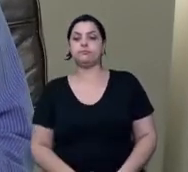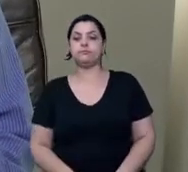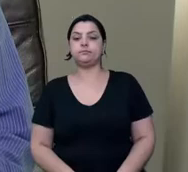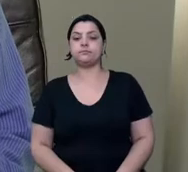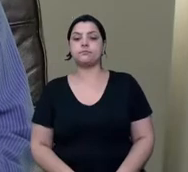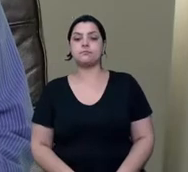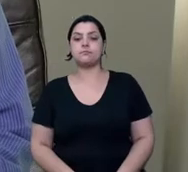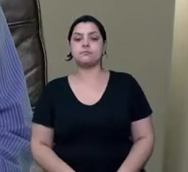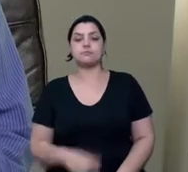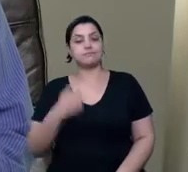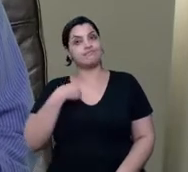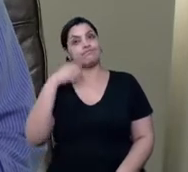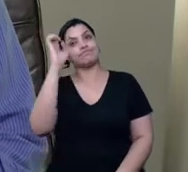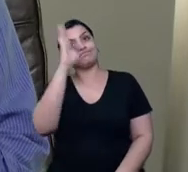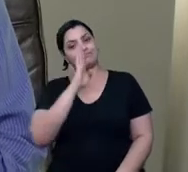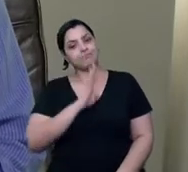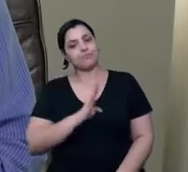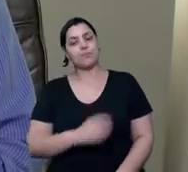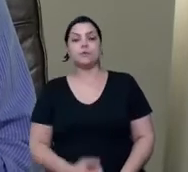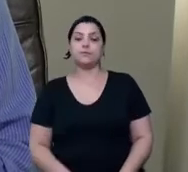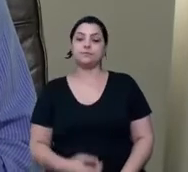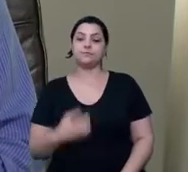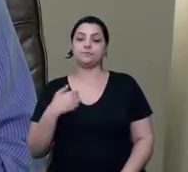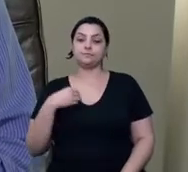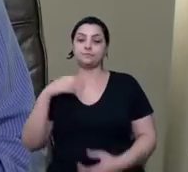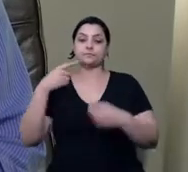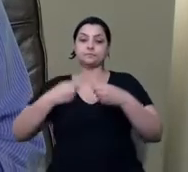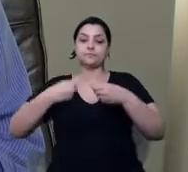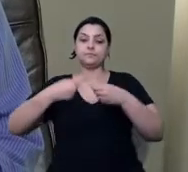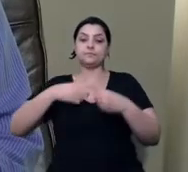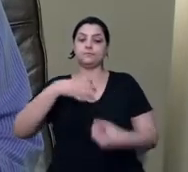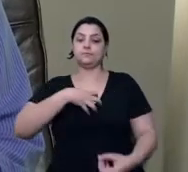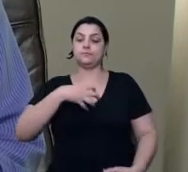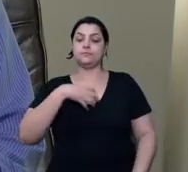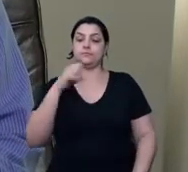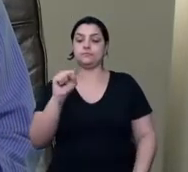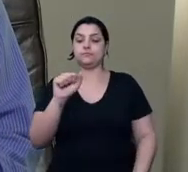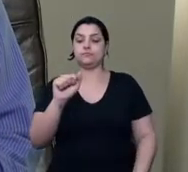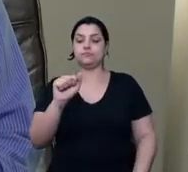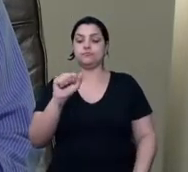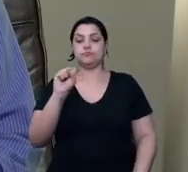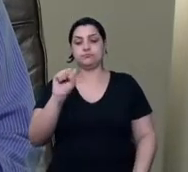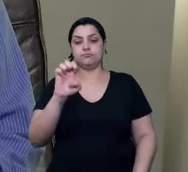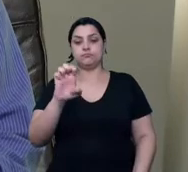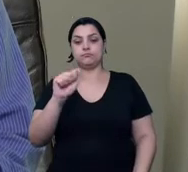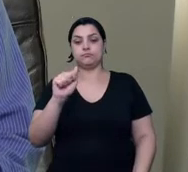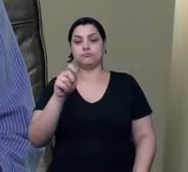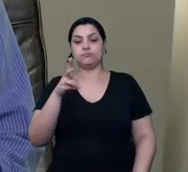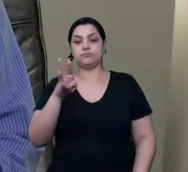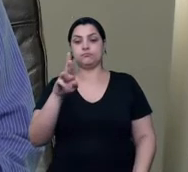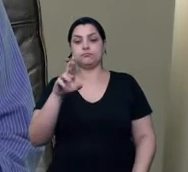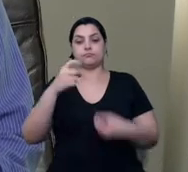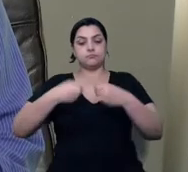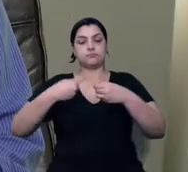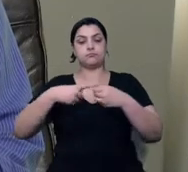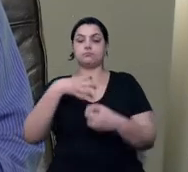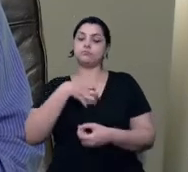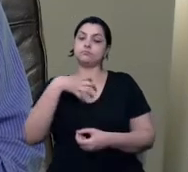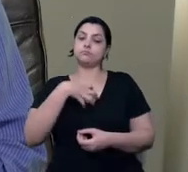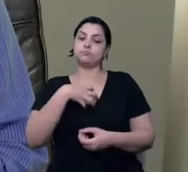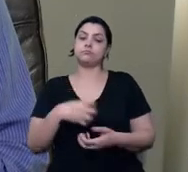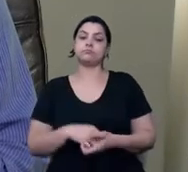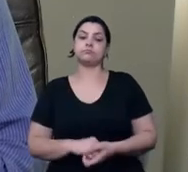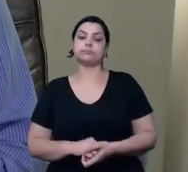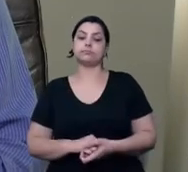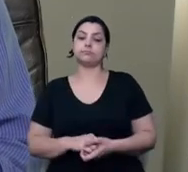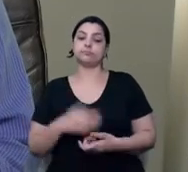brasileiro. Eu venho de Seabra, cidade do interior da Bahia, do sertão da Bahia, né? Meus pais meus